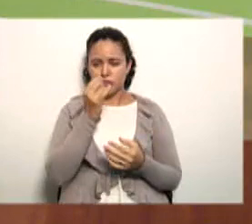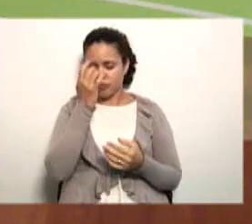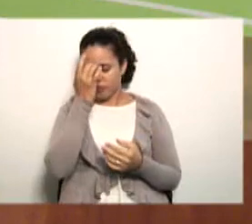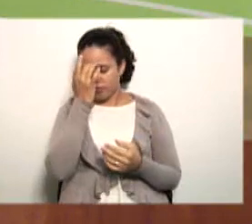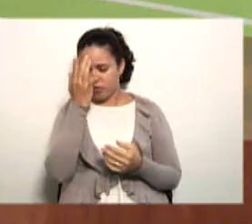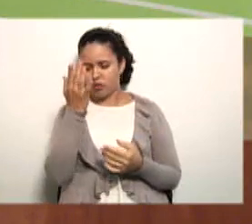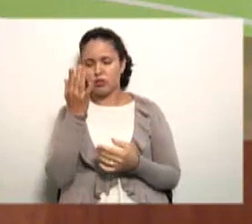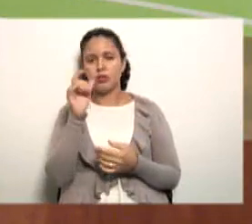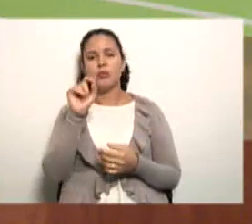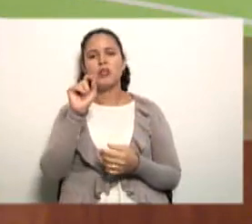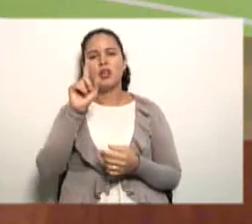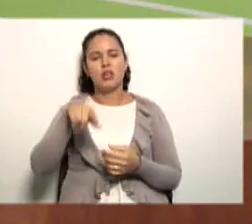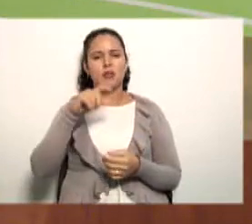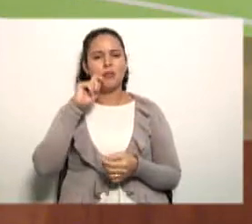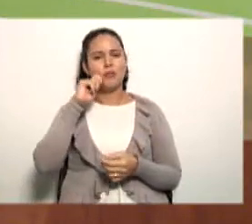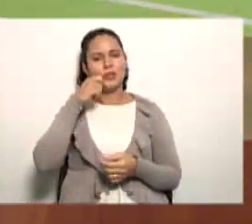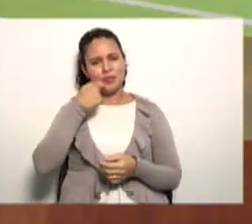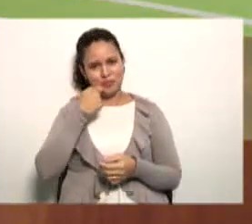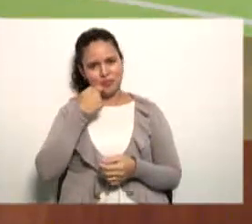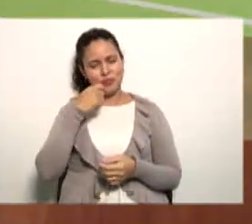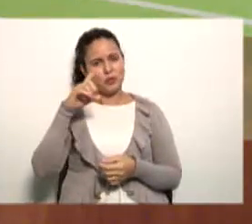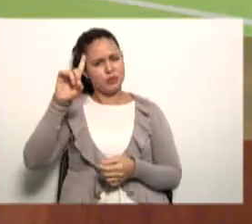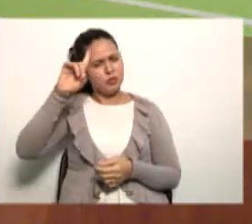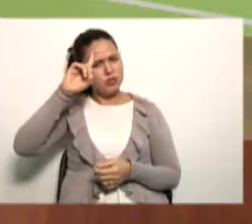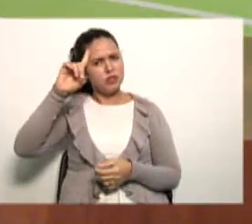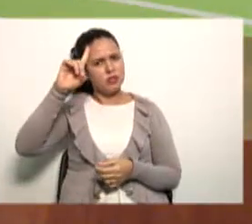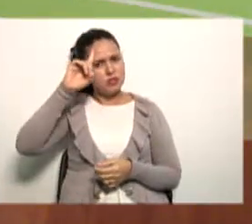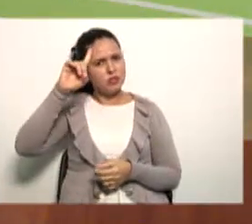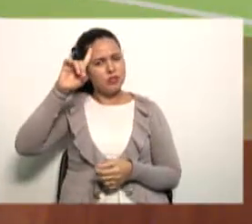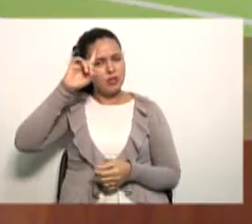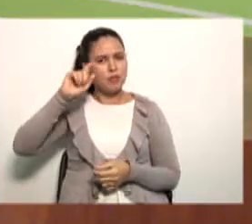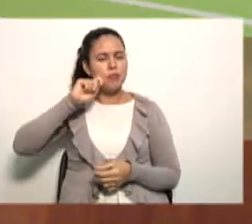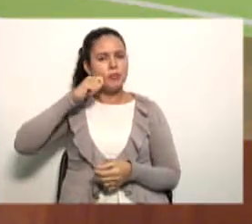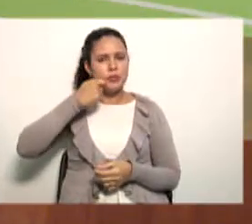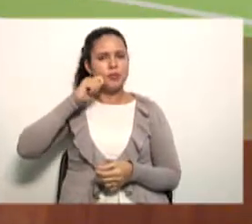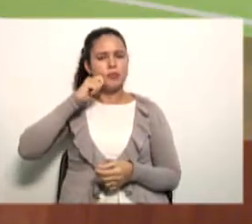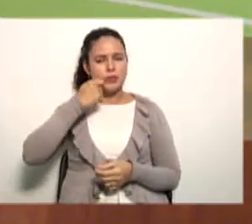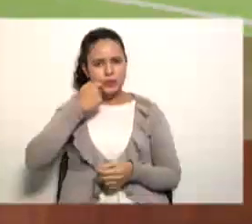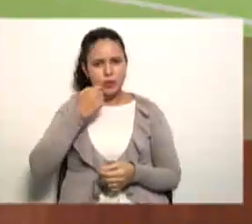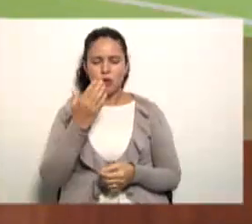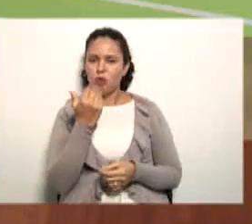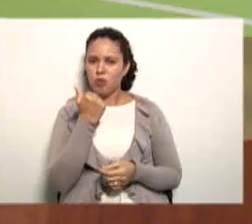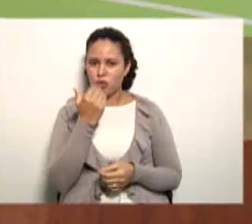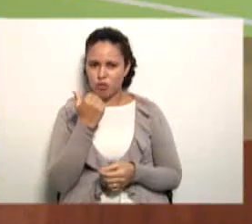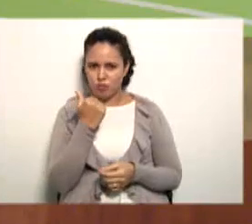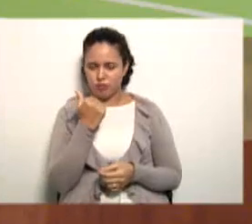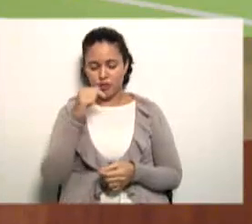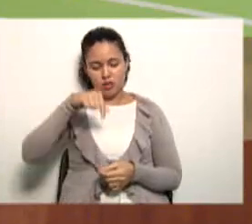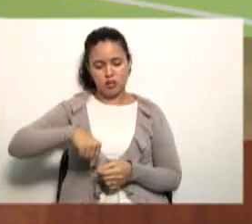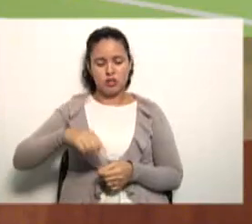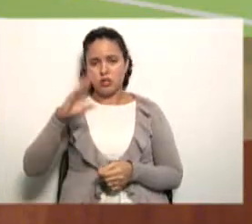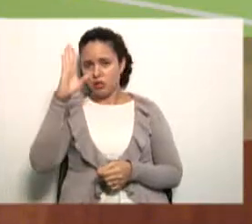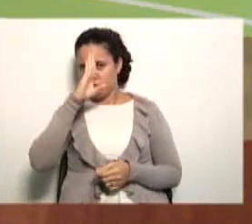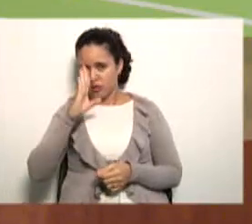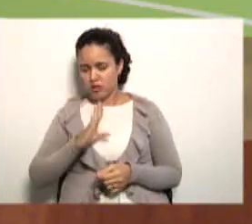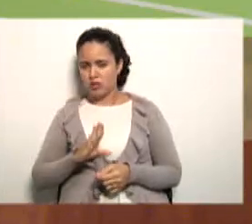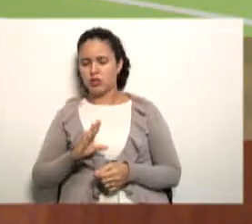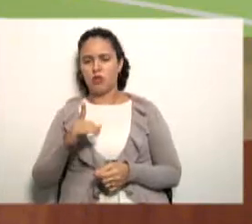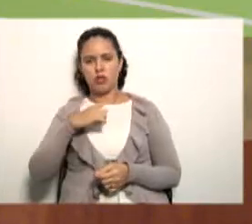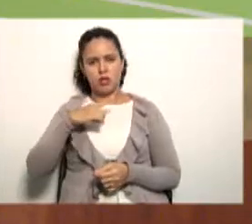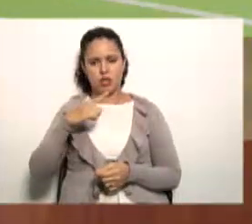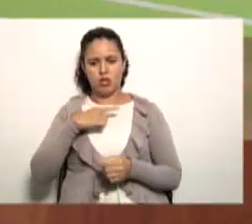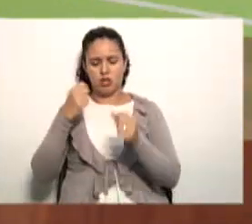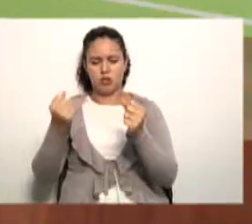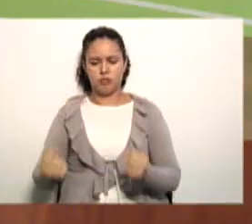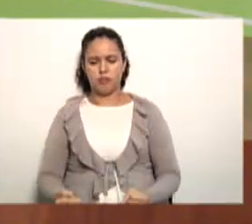dia. No Brasil até se produz trigo, mas não tanto assim. Nós não somos autossuficientes na nossa produção de trigo para fazer o